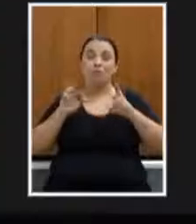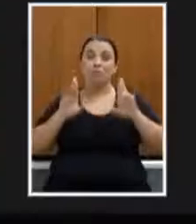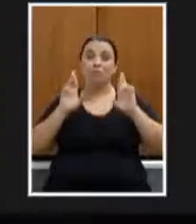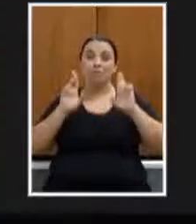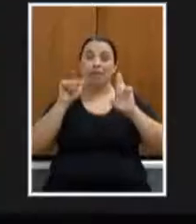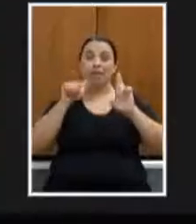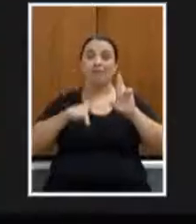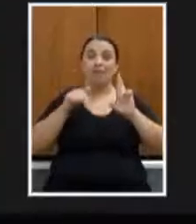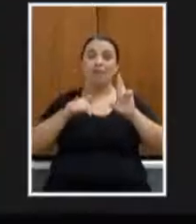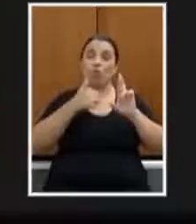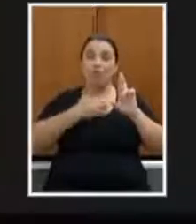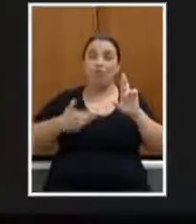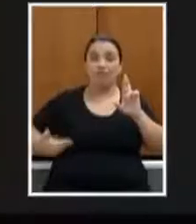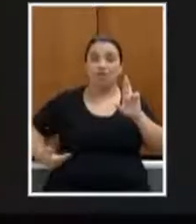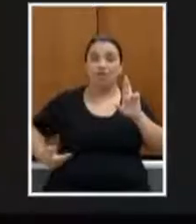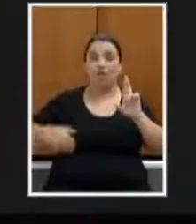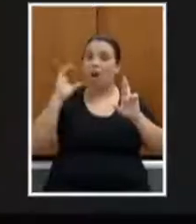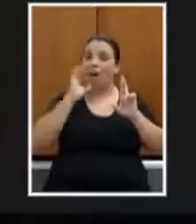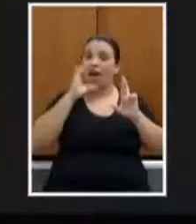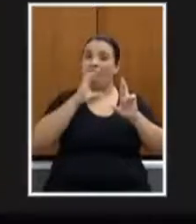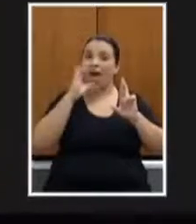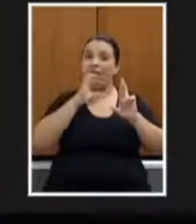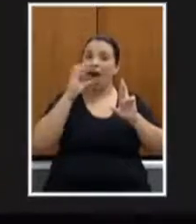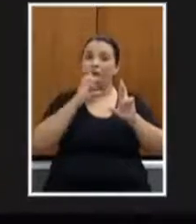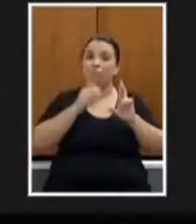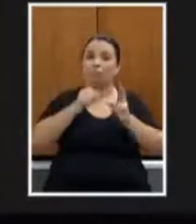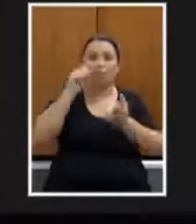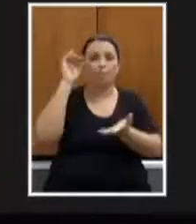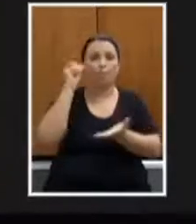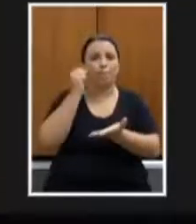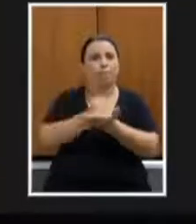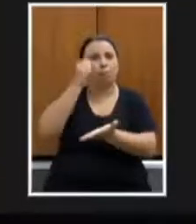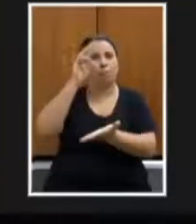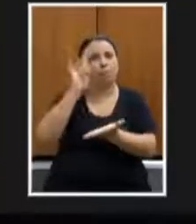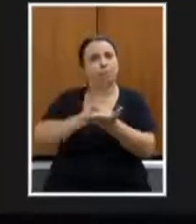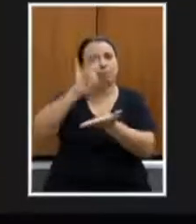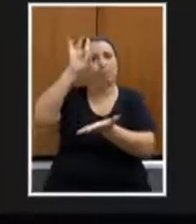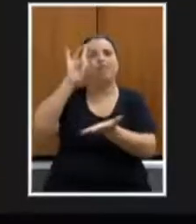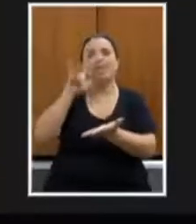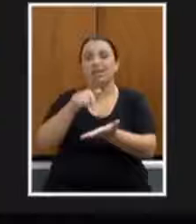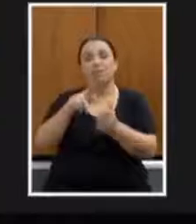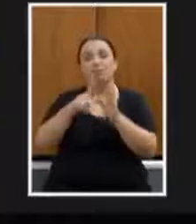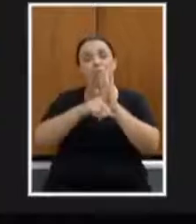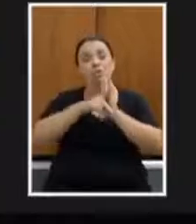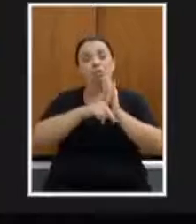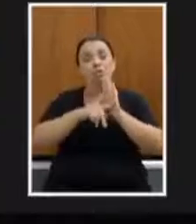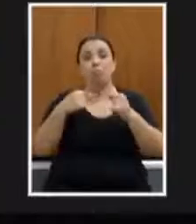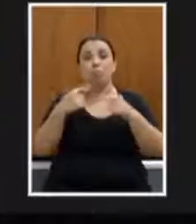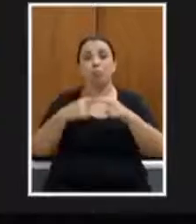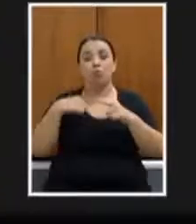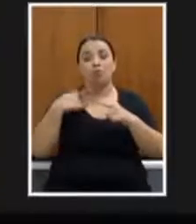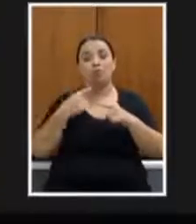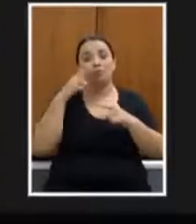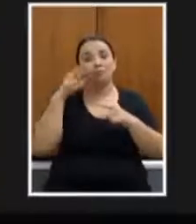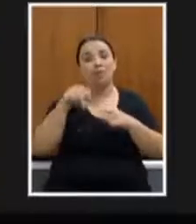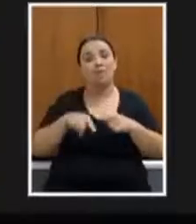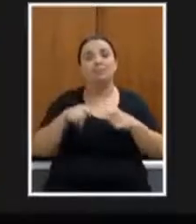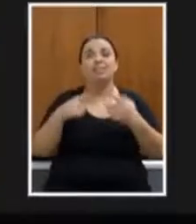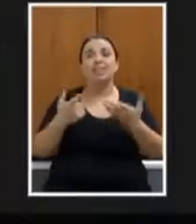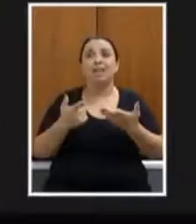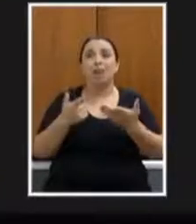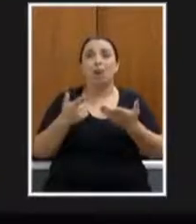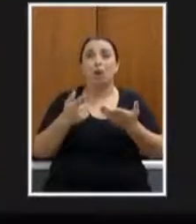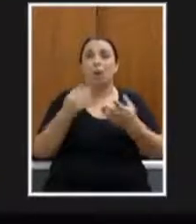esse projeto, porque a gente também vê nessa possibilidade uma alternativa de ampliar e fortalecer as diversas